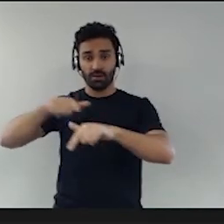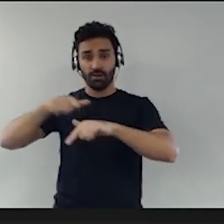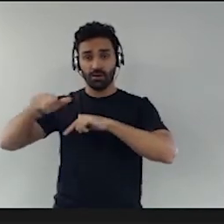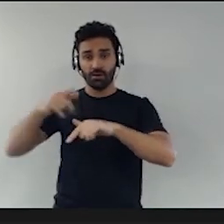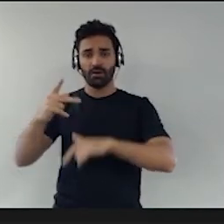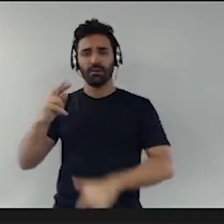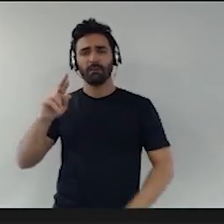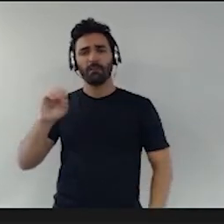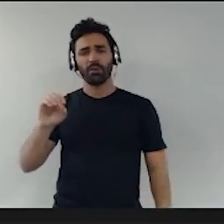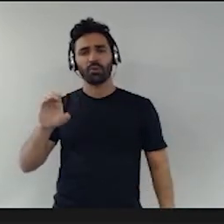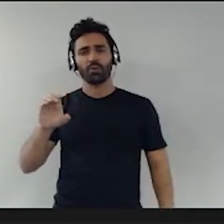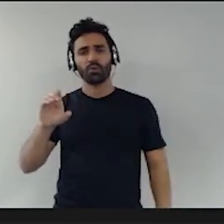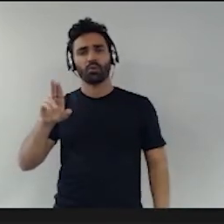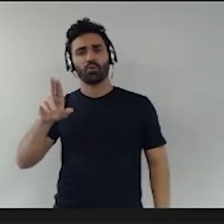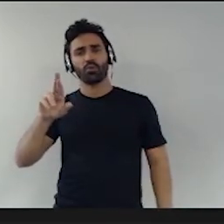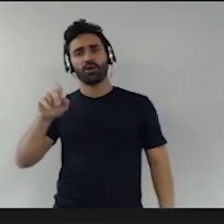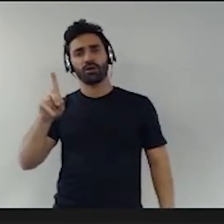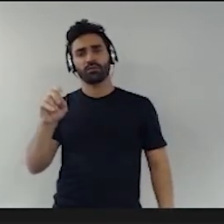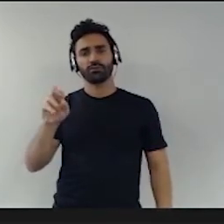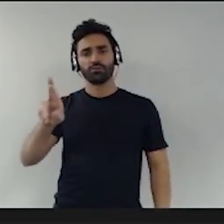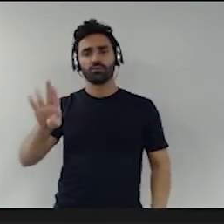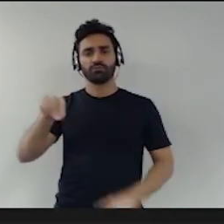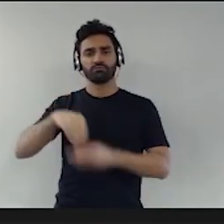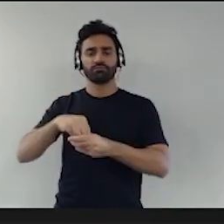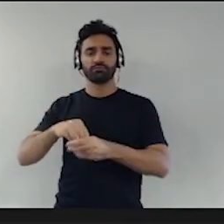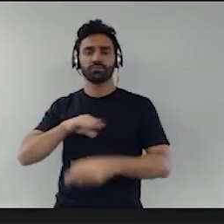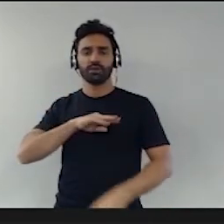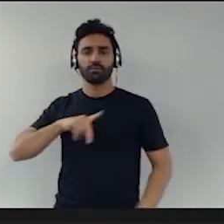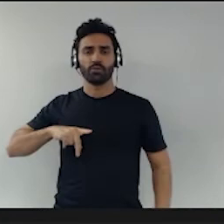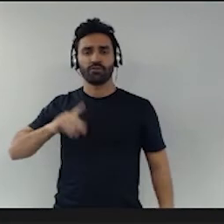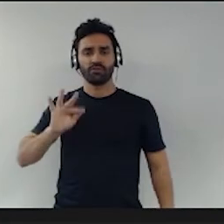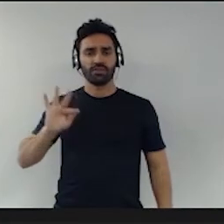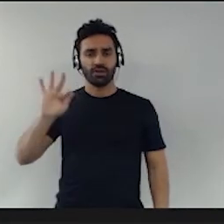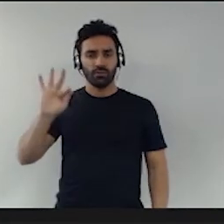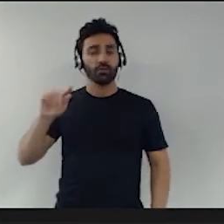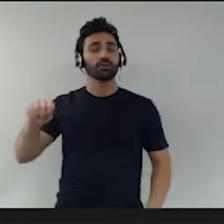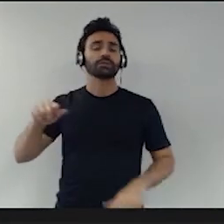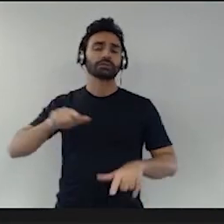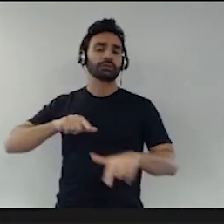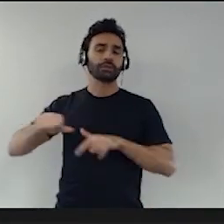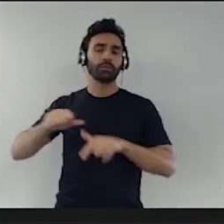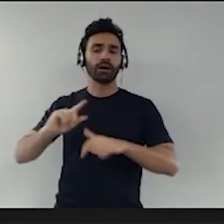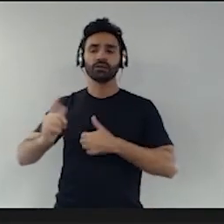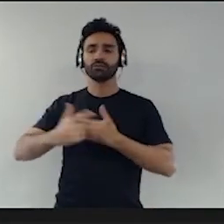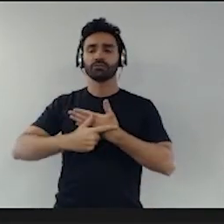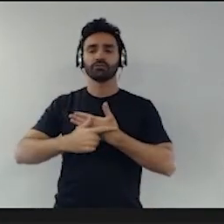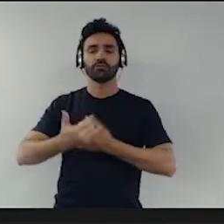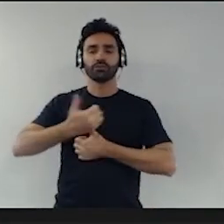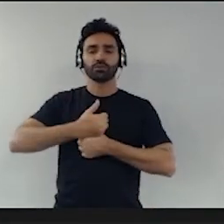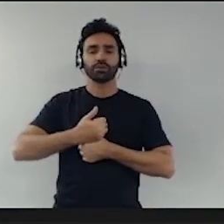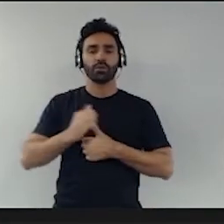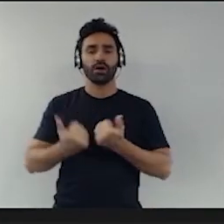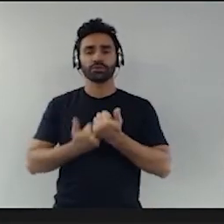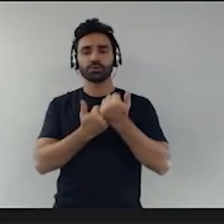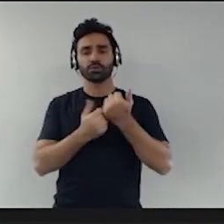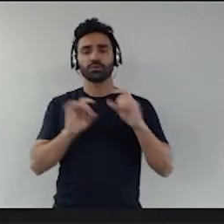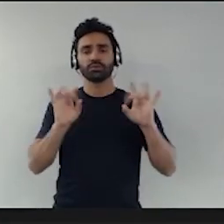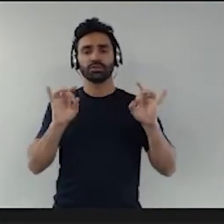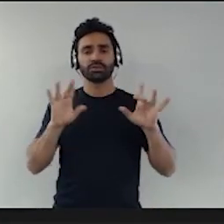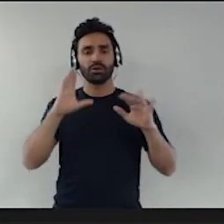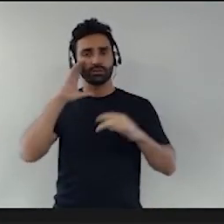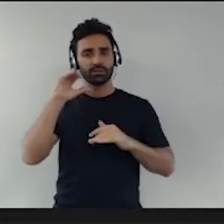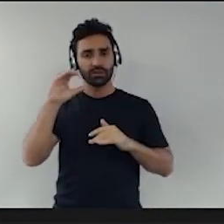Procurador Regional da República do Ministério Público Federal. Ocupa a função de assessor especial de